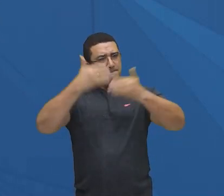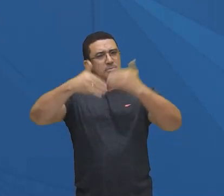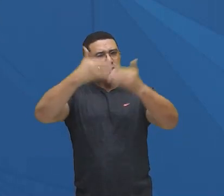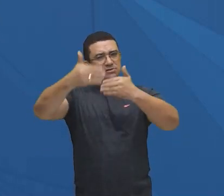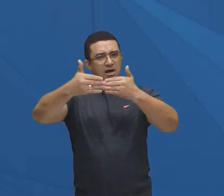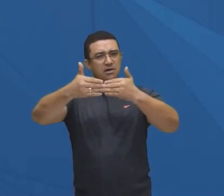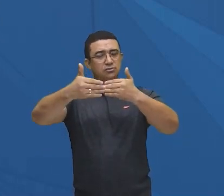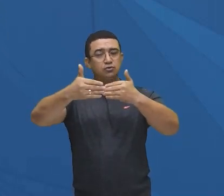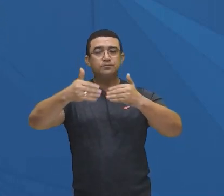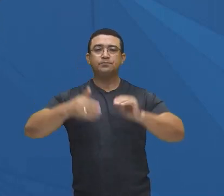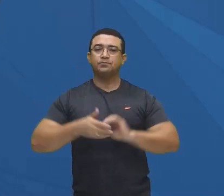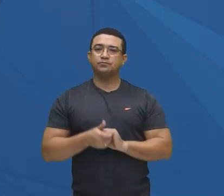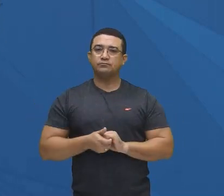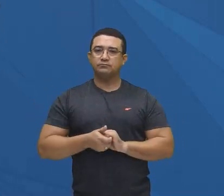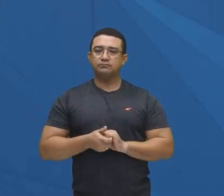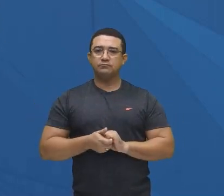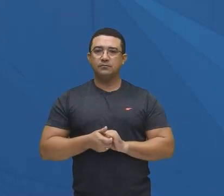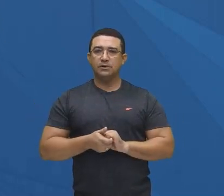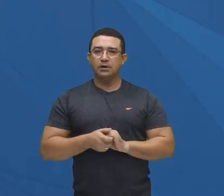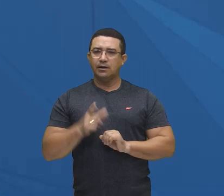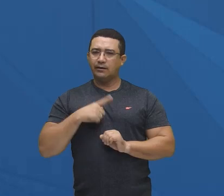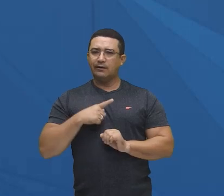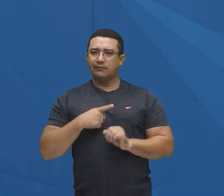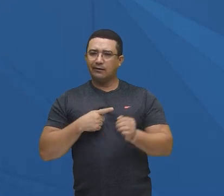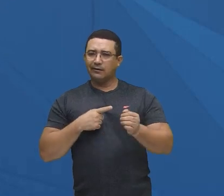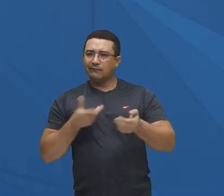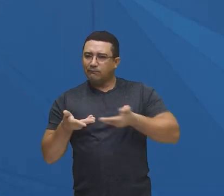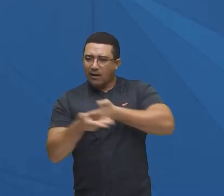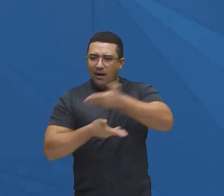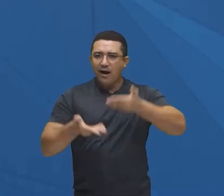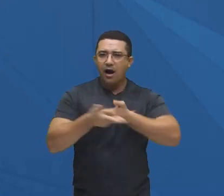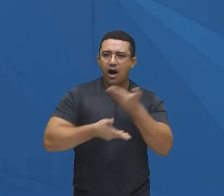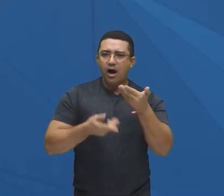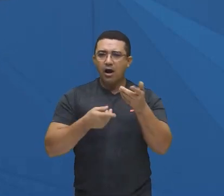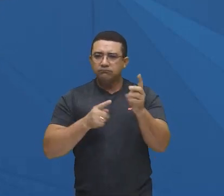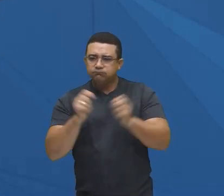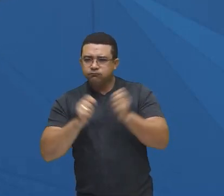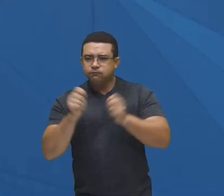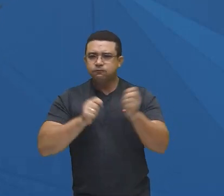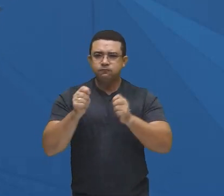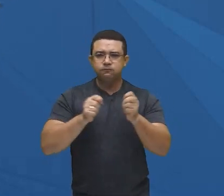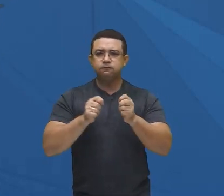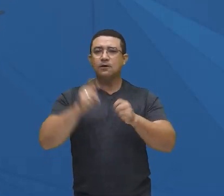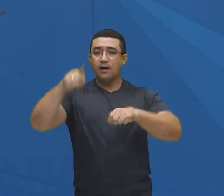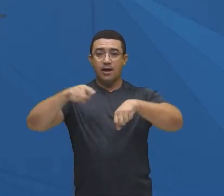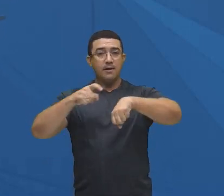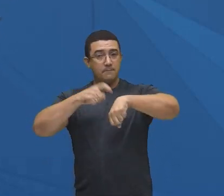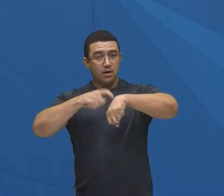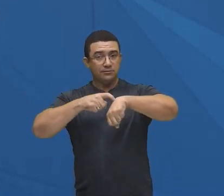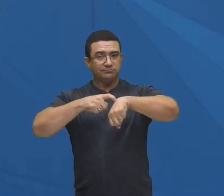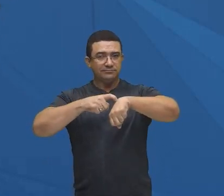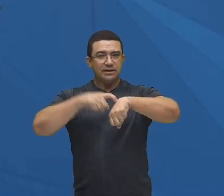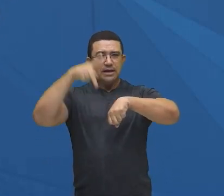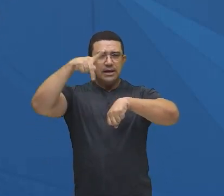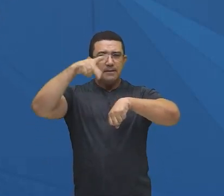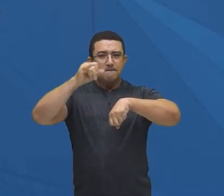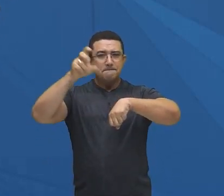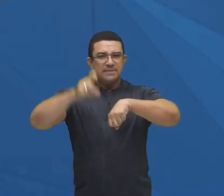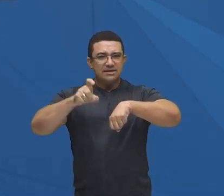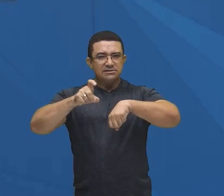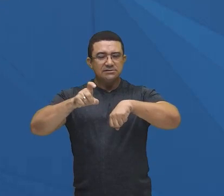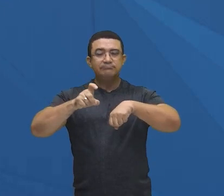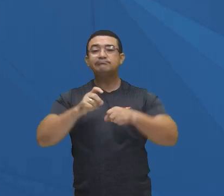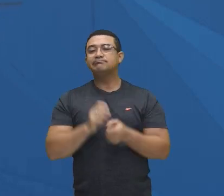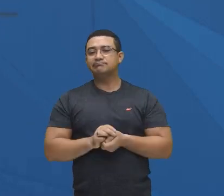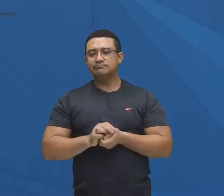verdade, é uma transação financeira que está muito na moda, né? Vamos assim dizer, que é o Pix. Aí você fica